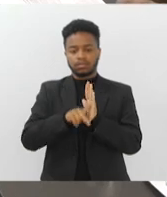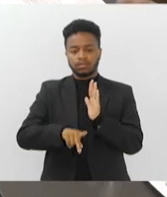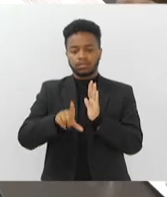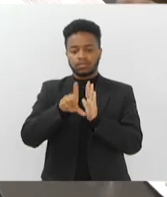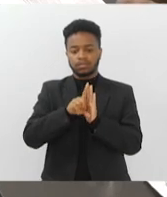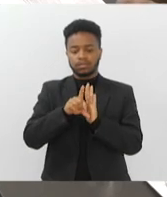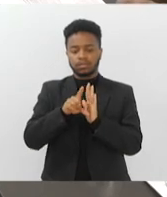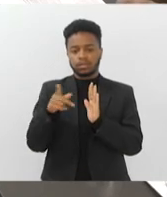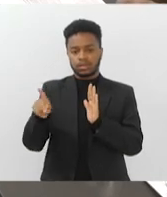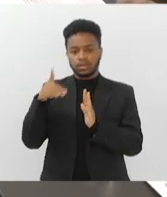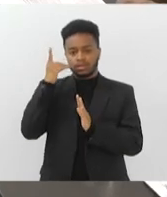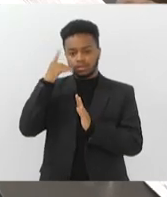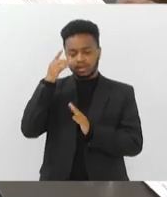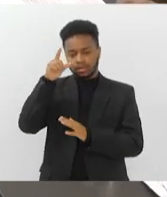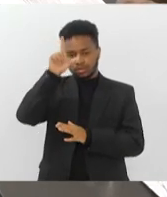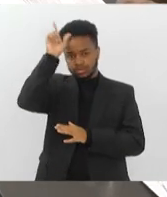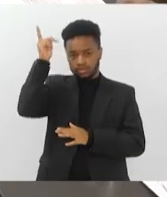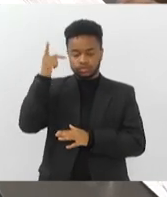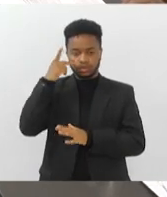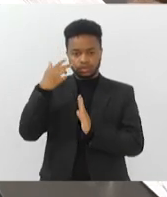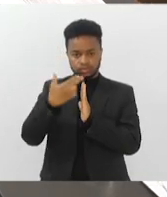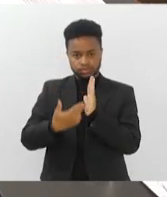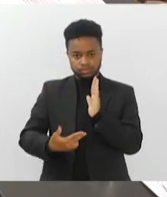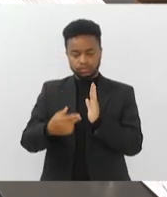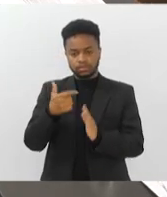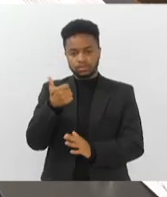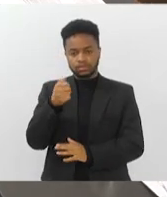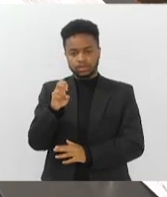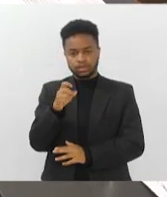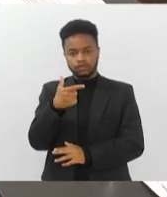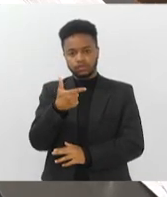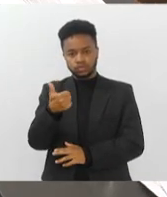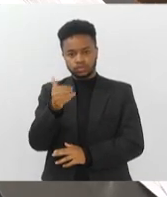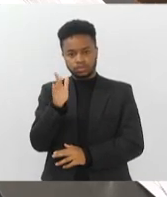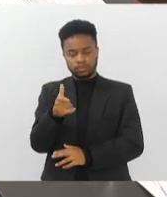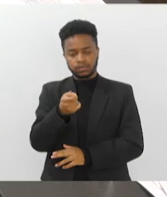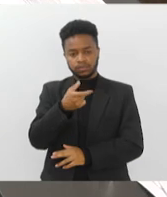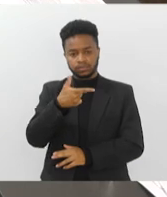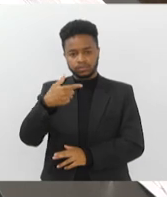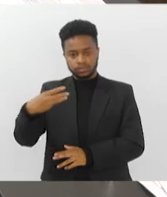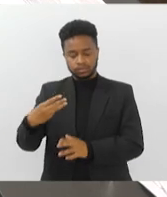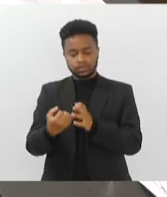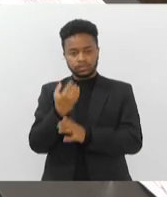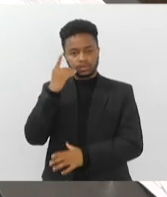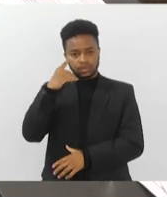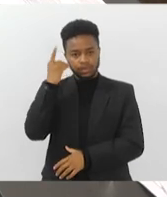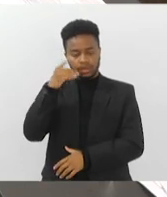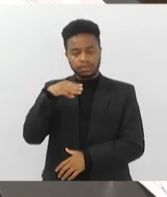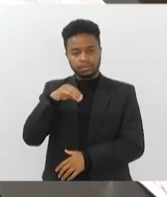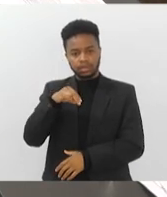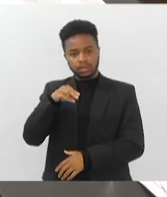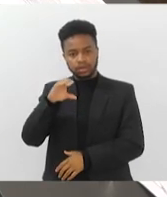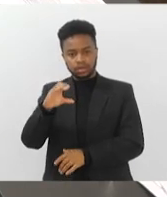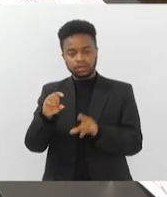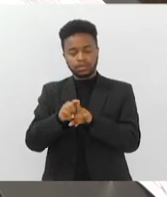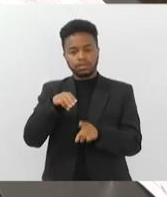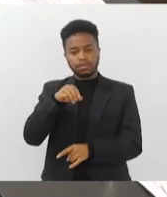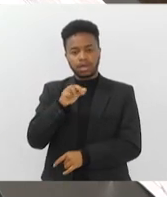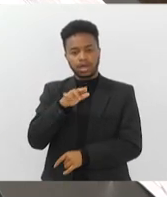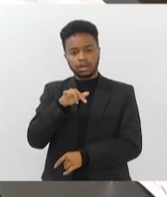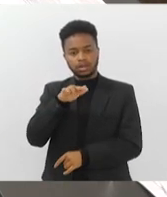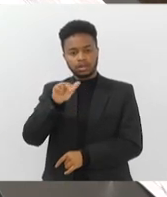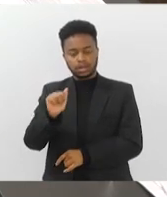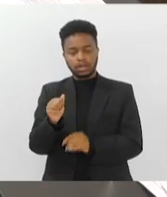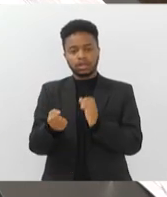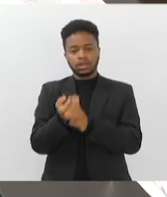deputado Luiz Paulo. Trata-se do projeto de lei 1521 de 23, de autoria dos deputados Carlos Mink e Marina, do MST, que dispõe sobre a criação do